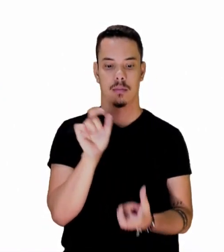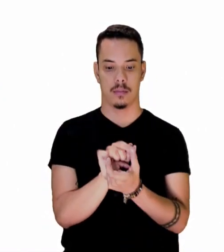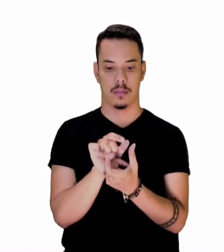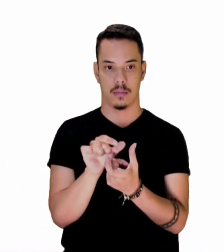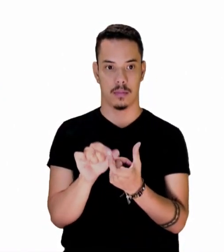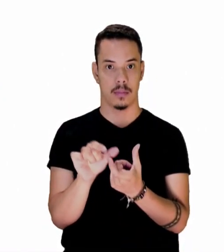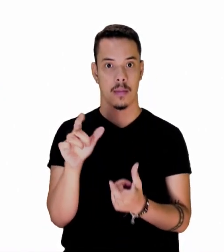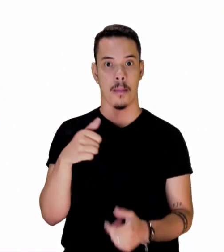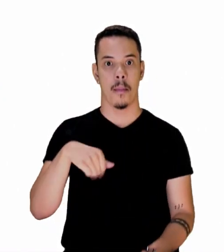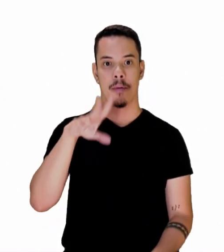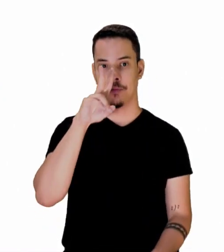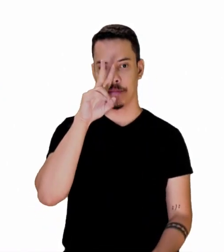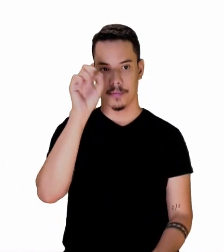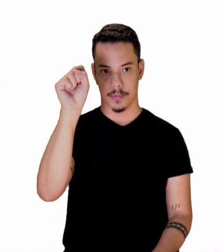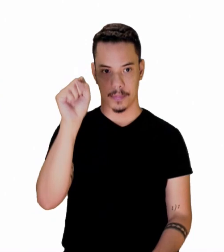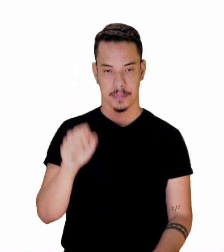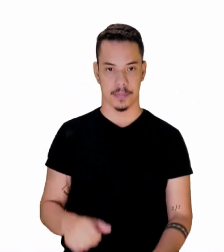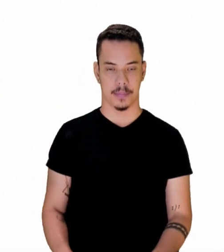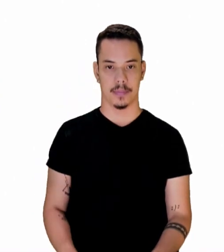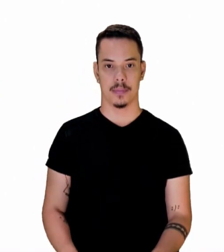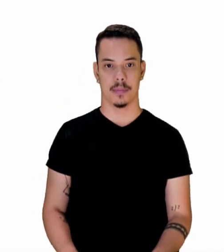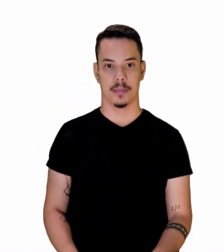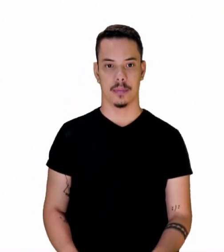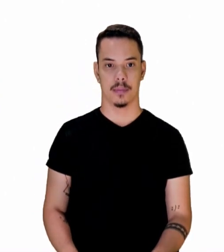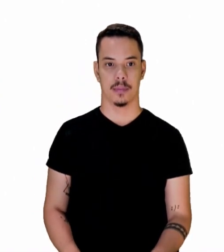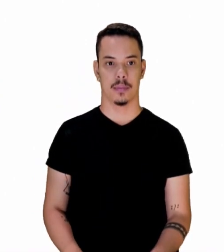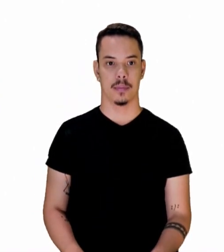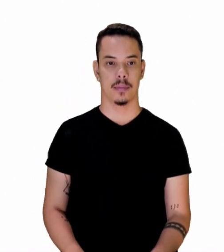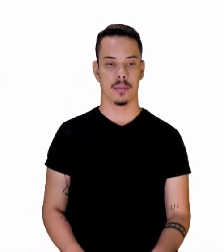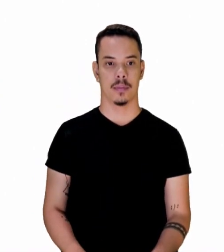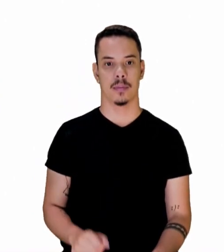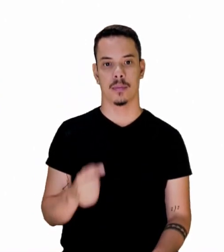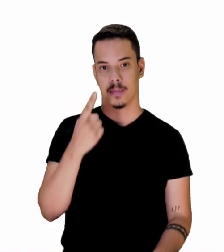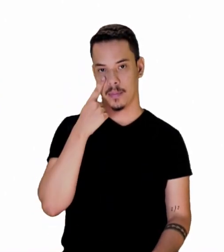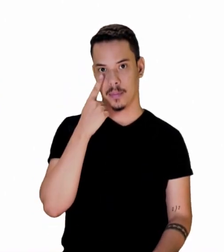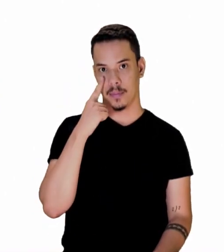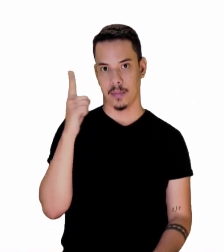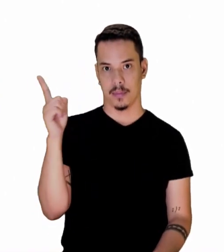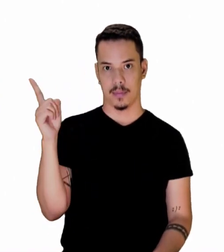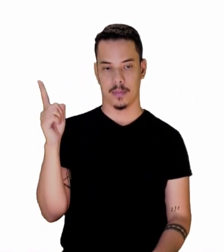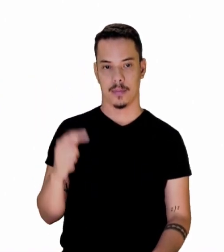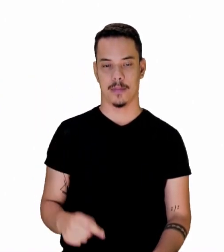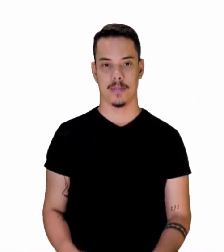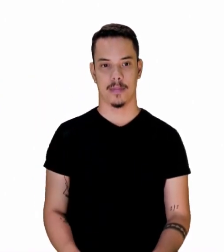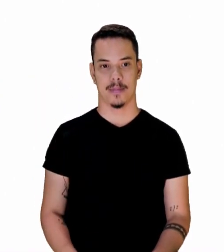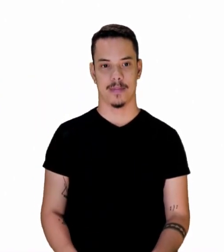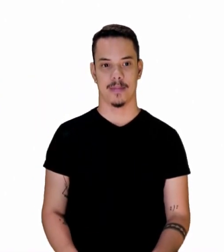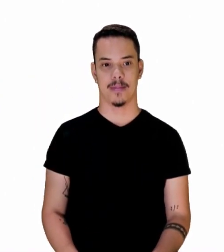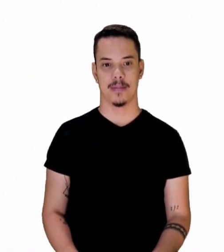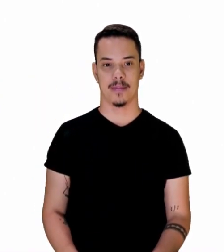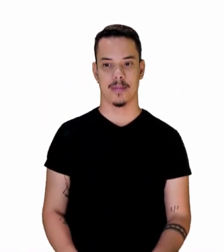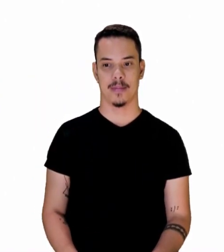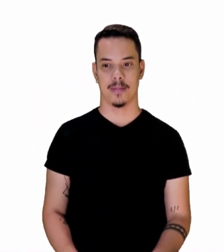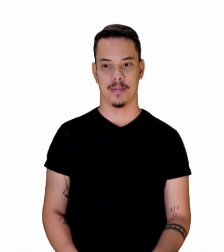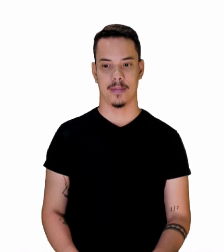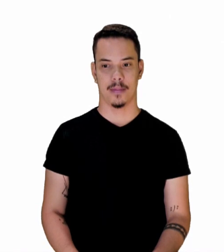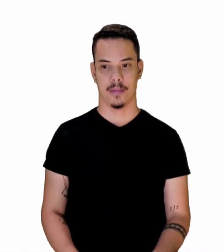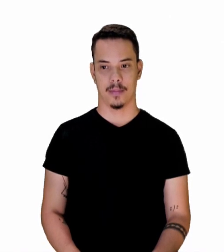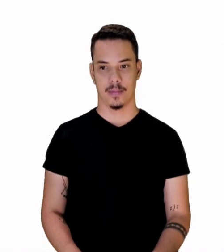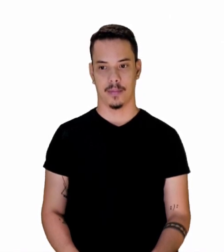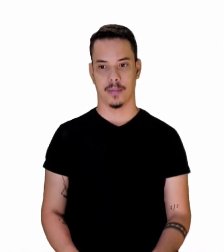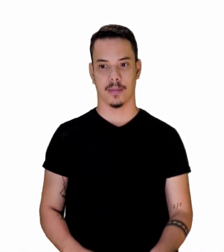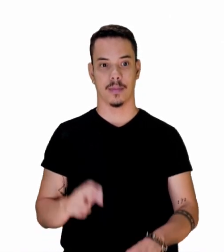Olha só, inter e não interim. Então, certo aqui, ó, é proparoxítona. Então, aqui,